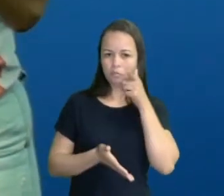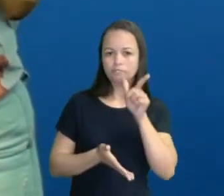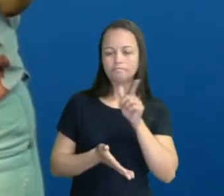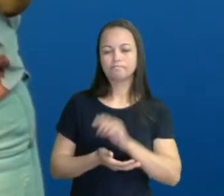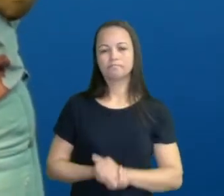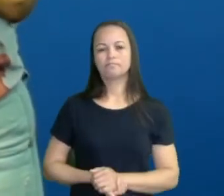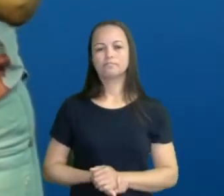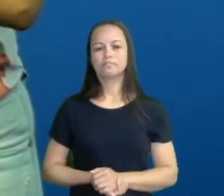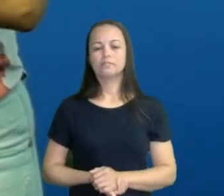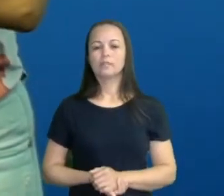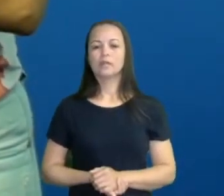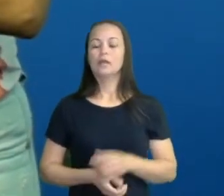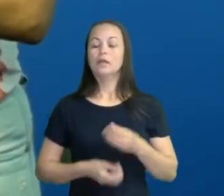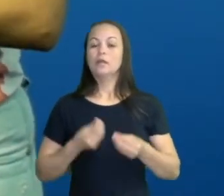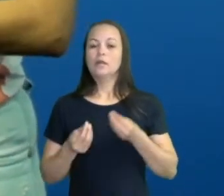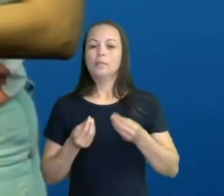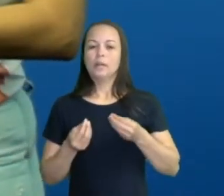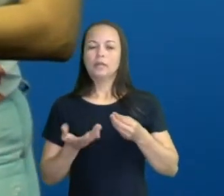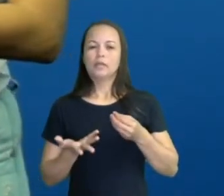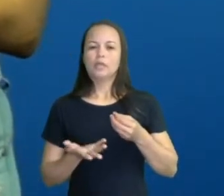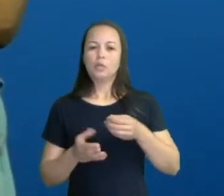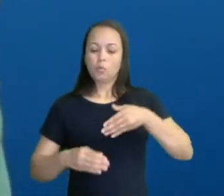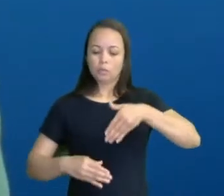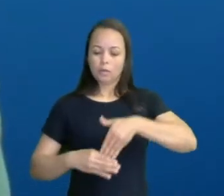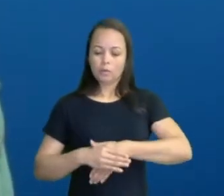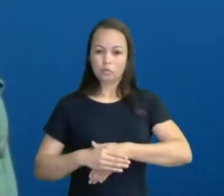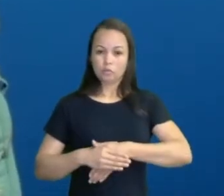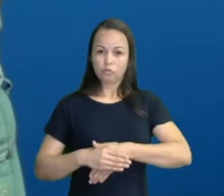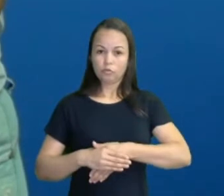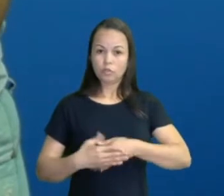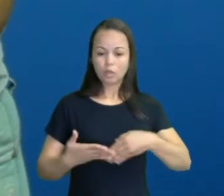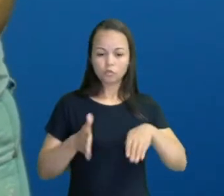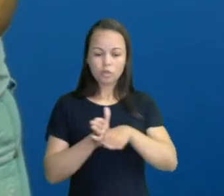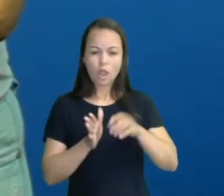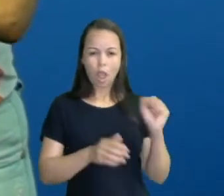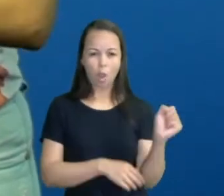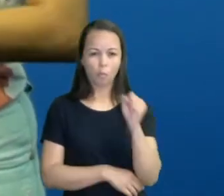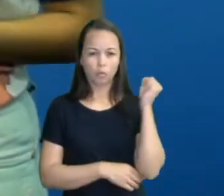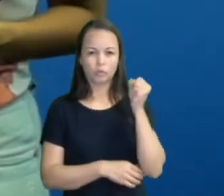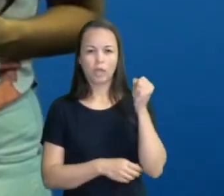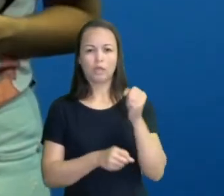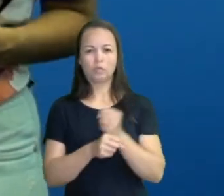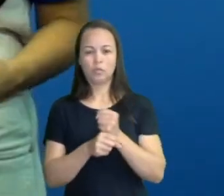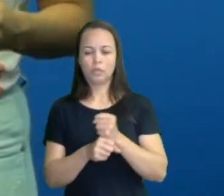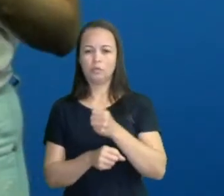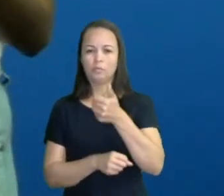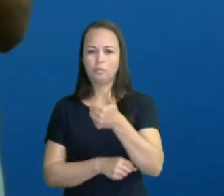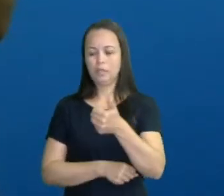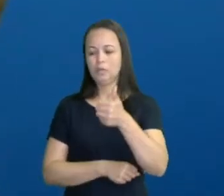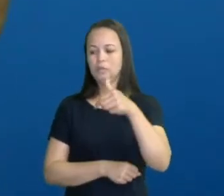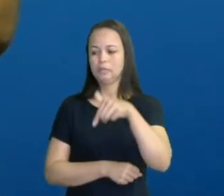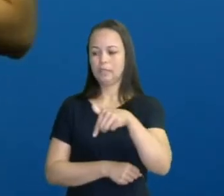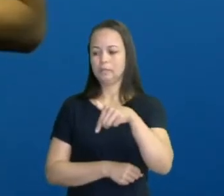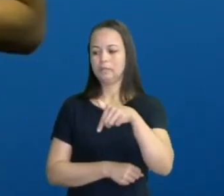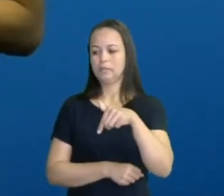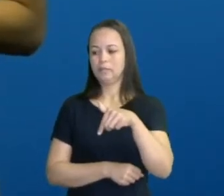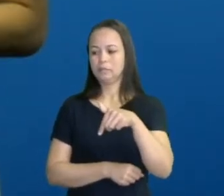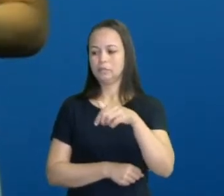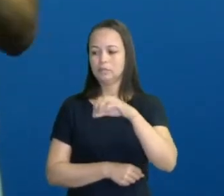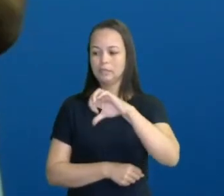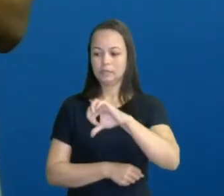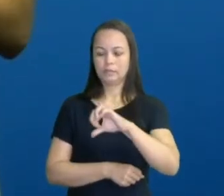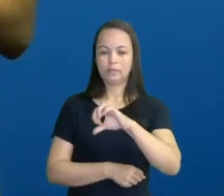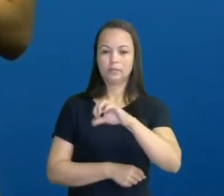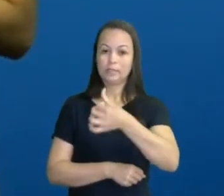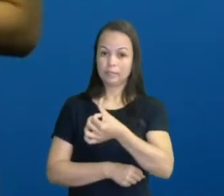para que Napoleão chegue ao poder lá em 1799, esse movimento que